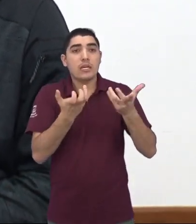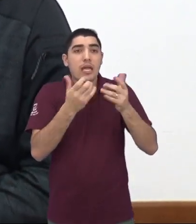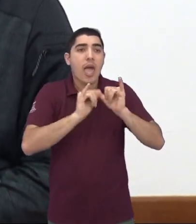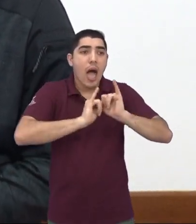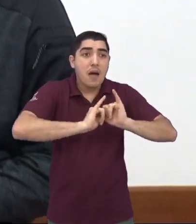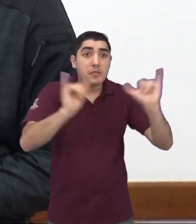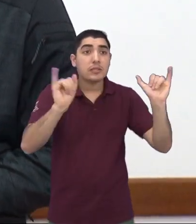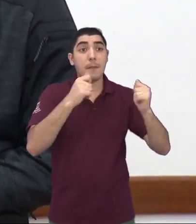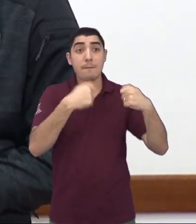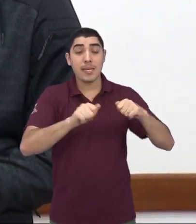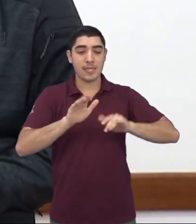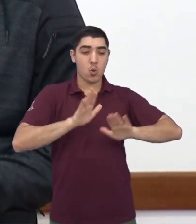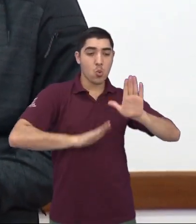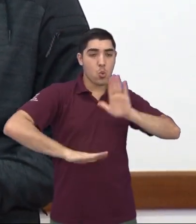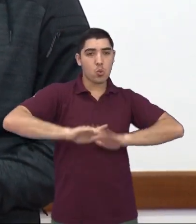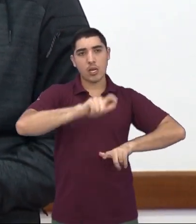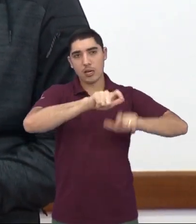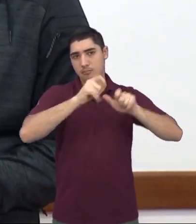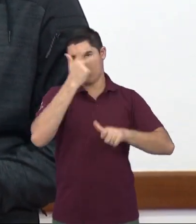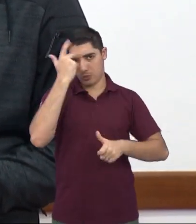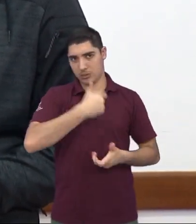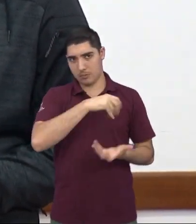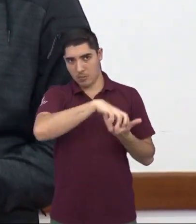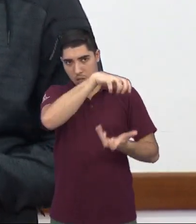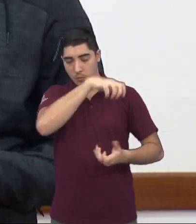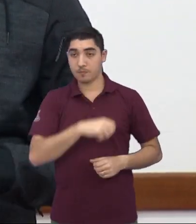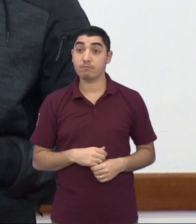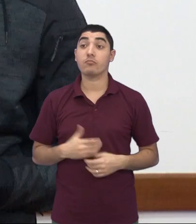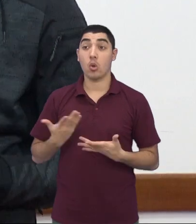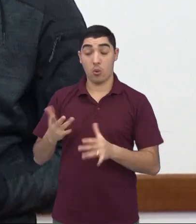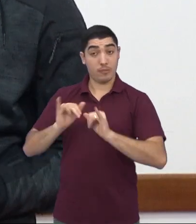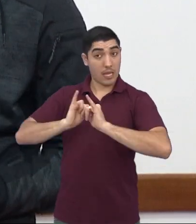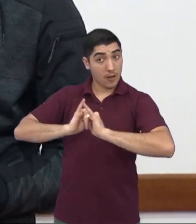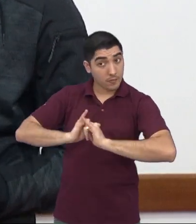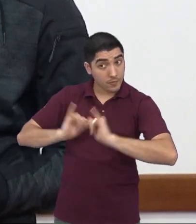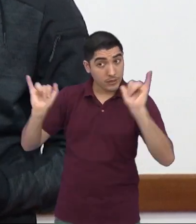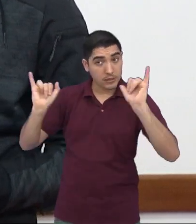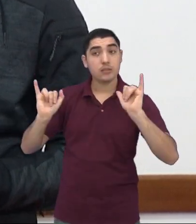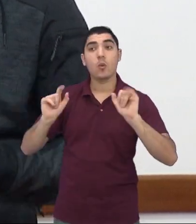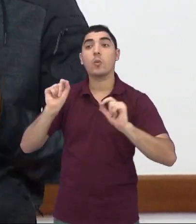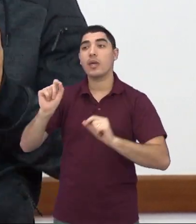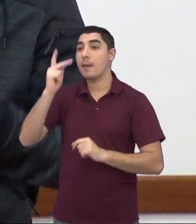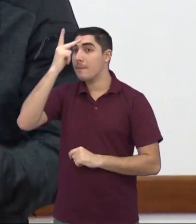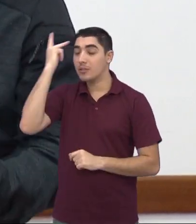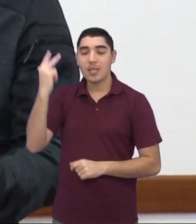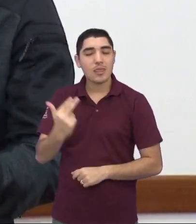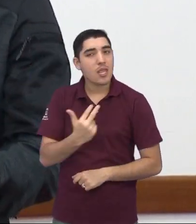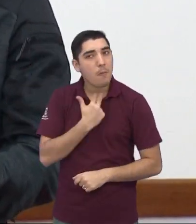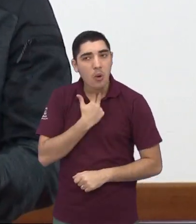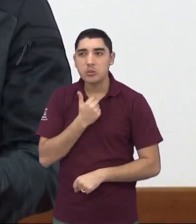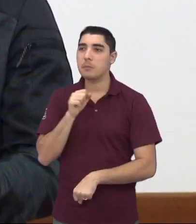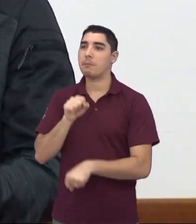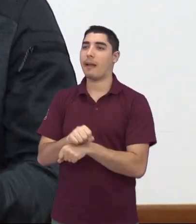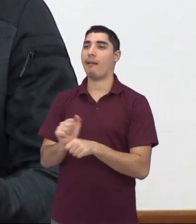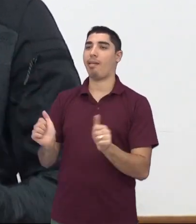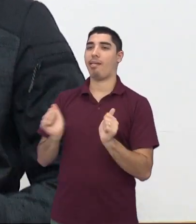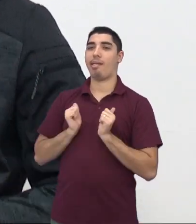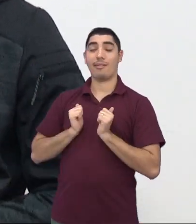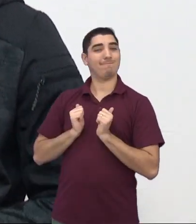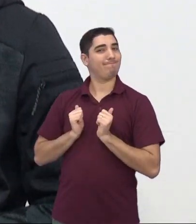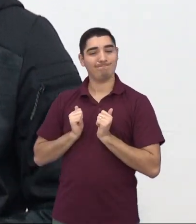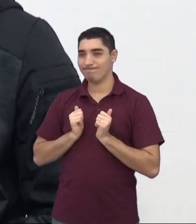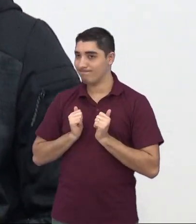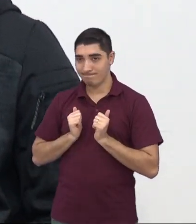algum alerta que você queira deixar para as pessoas? A contraindicação é a pessoa ficar parada.